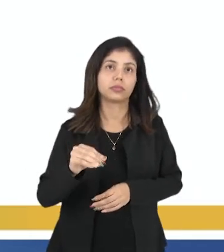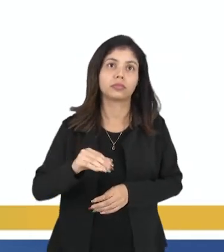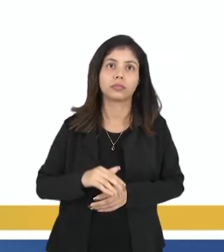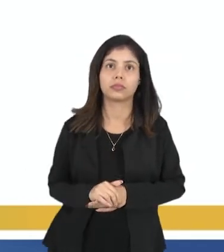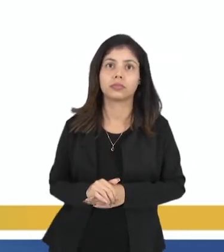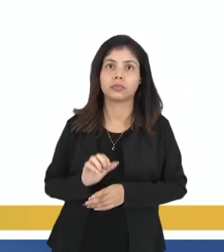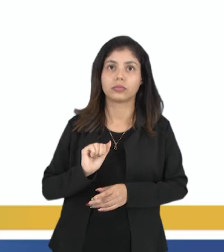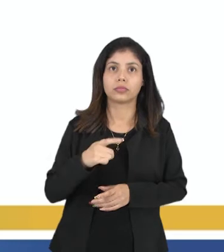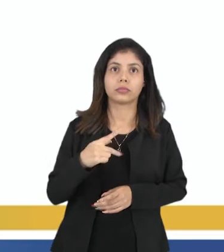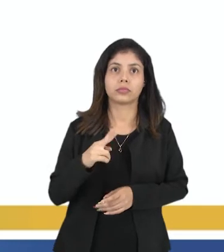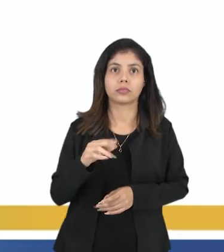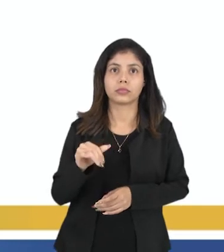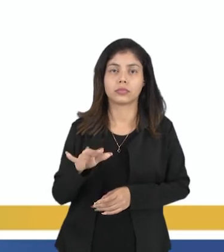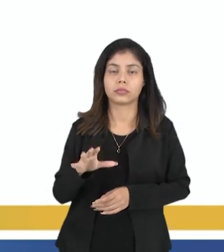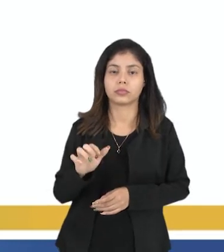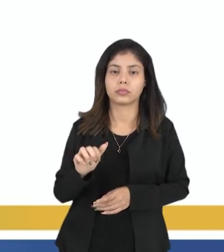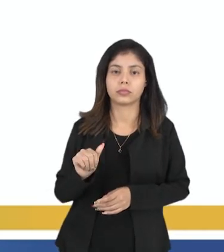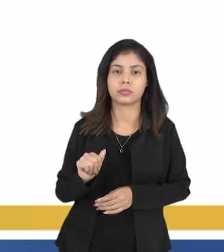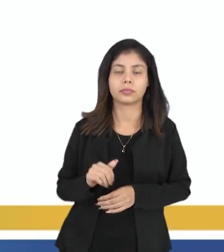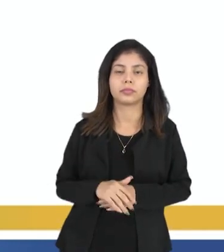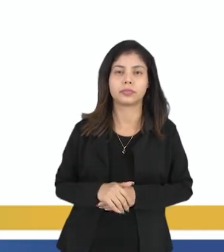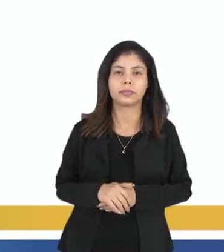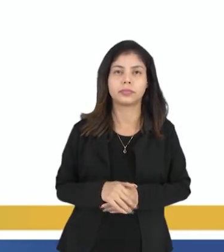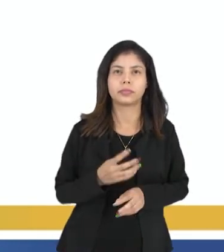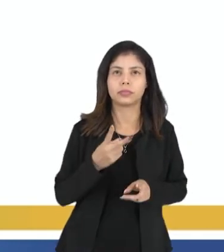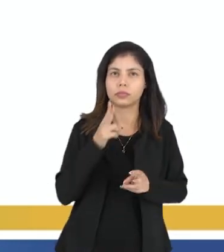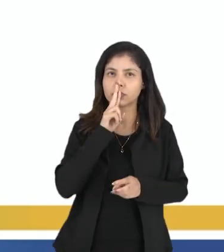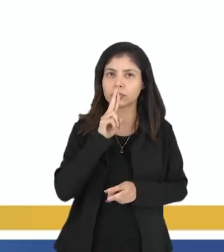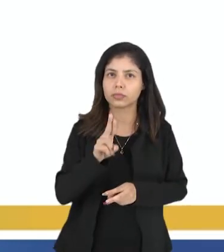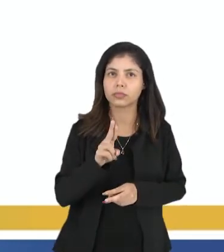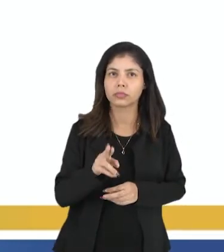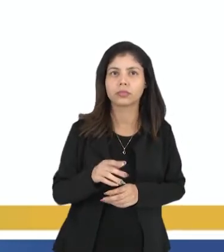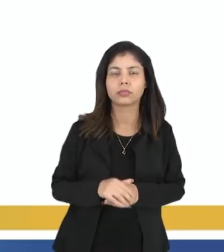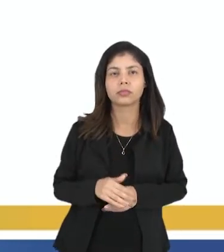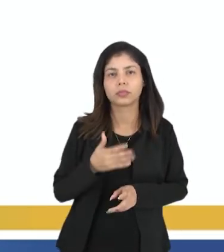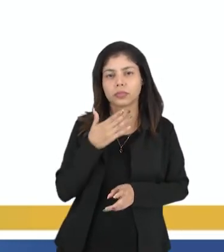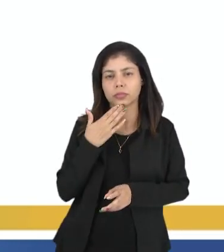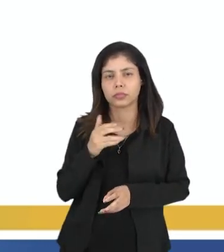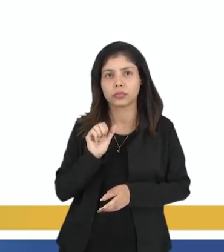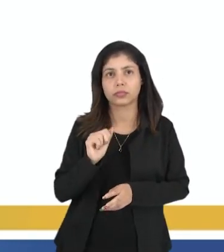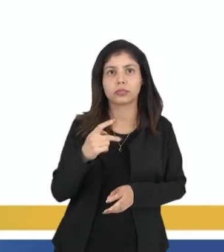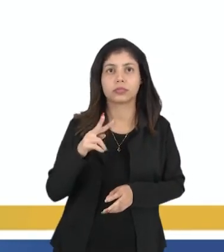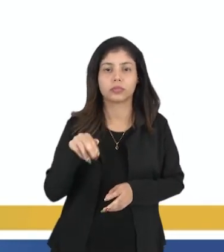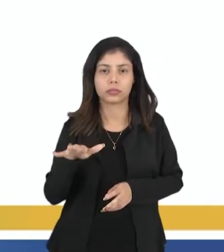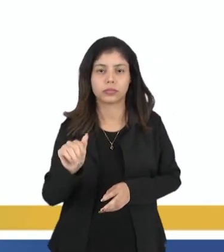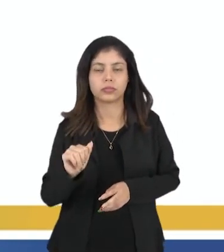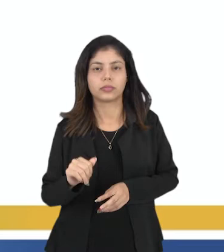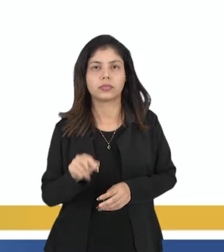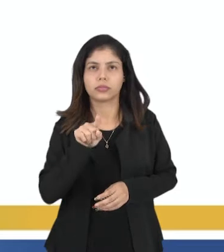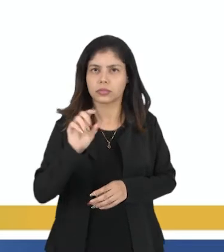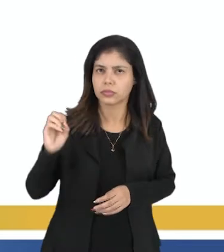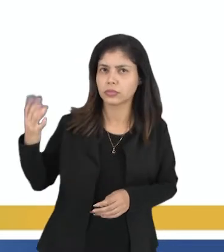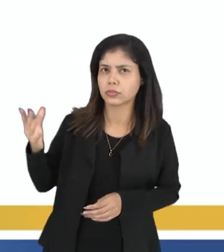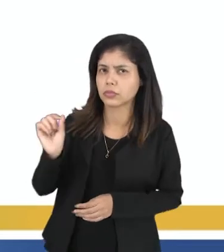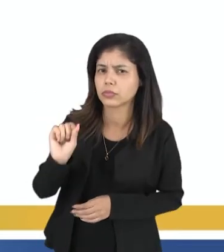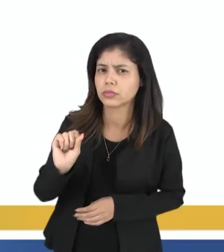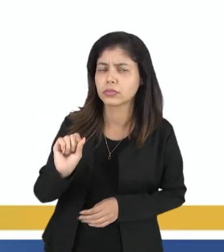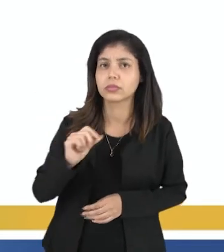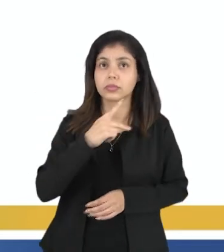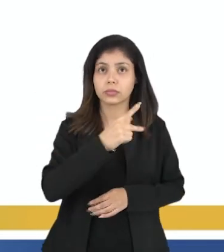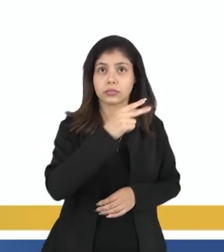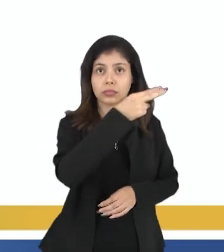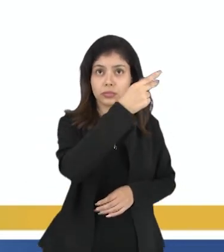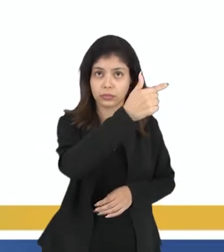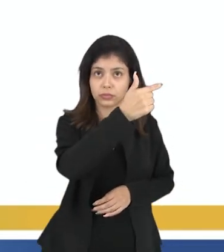o a pote mu Tá então vamos utilizar o teorema de Pitágoras para calcular o apótema Então nesse caso nós teremos aí